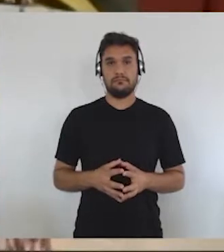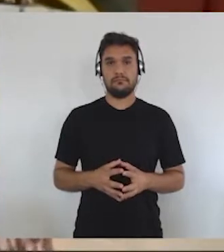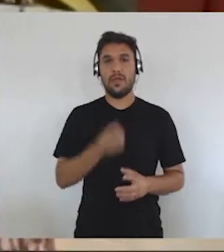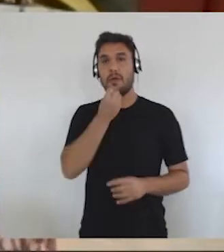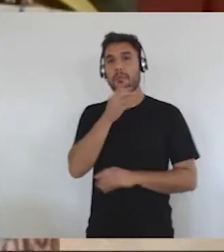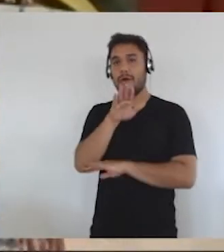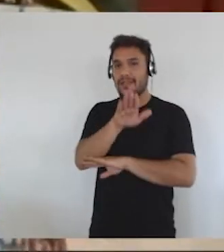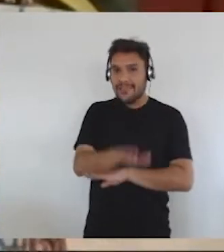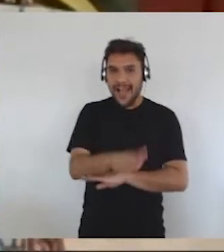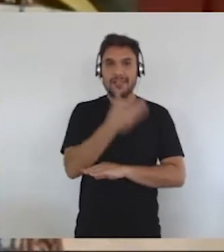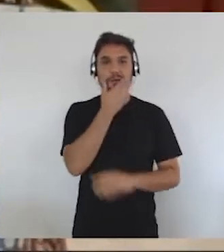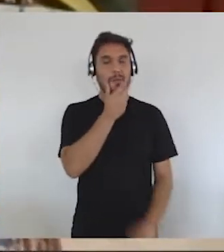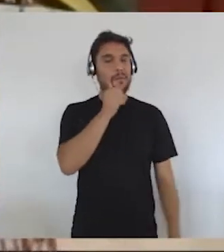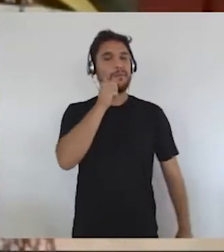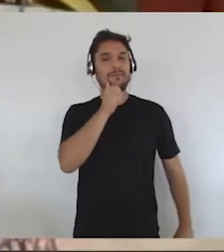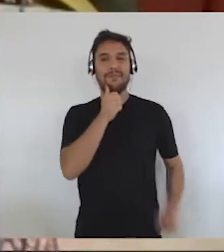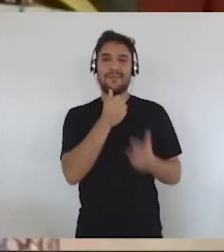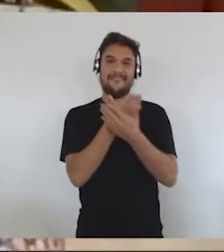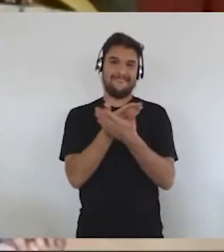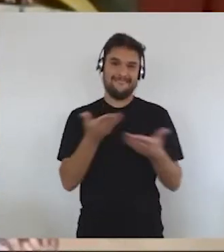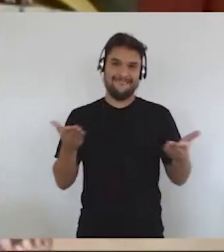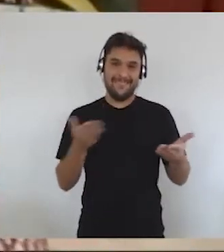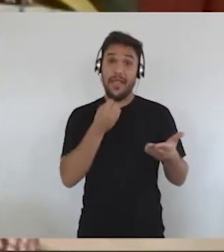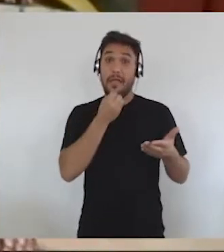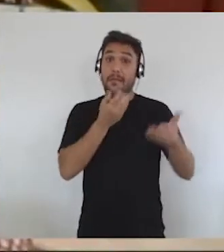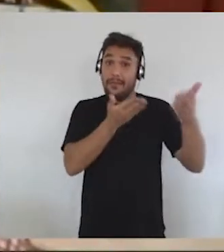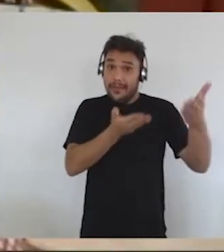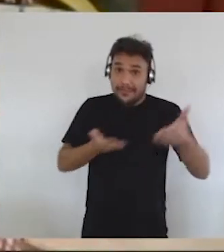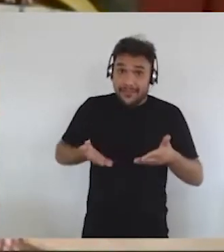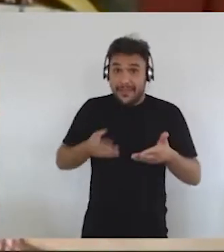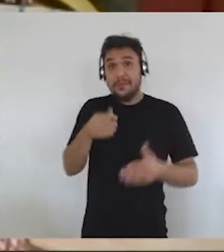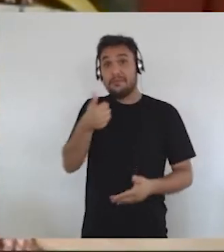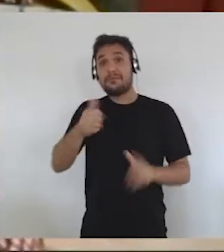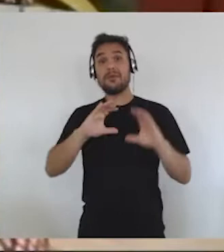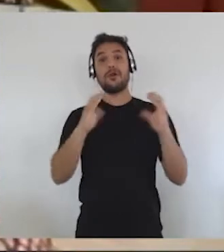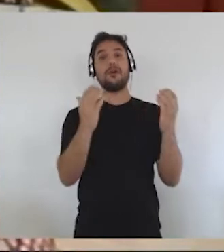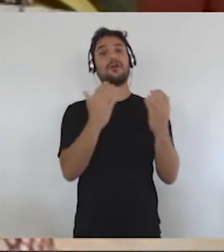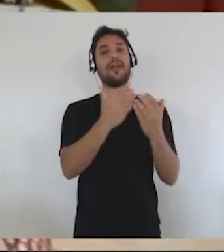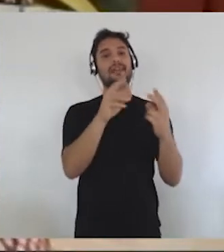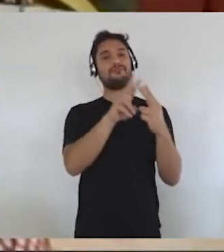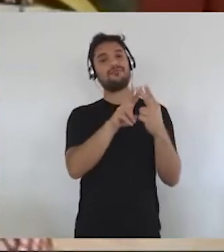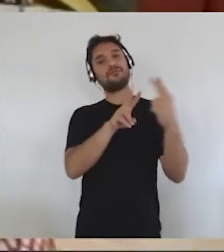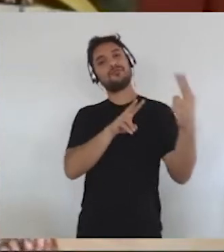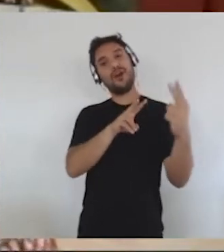Boa tarde a todas e todos. Sejam bem-vindos ao primeiro Congresso Digital